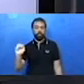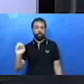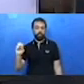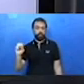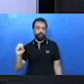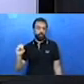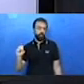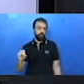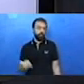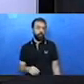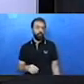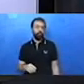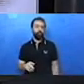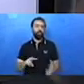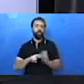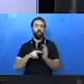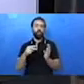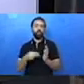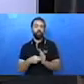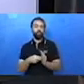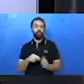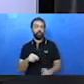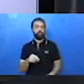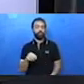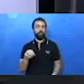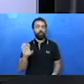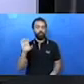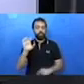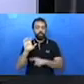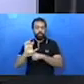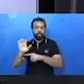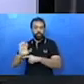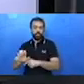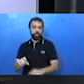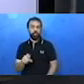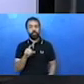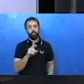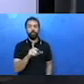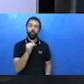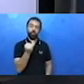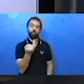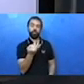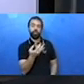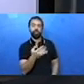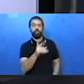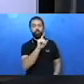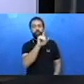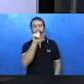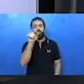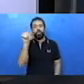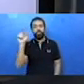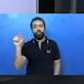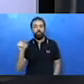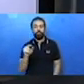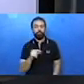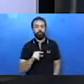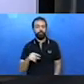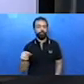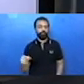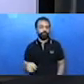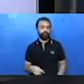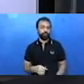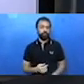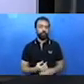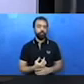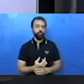lá, vou começar aqui por cima. 1, 2, 3, 4, 5, 6. Olha lá, vou marcando todos,